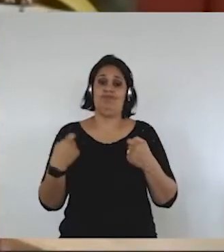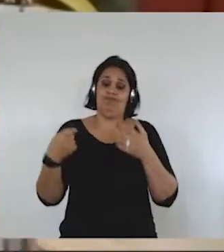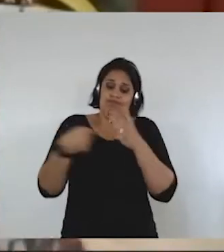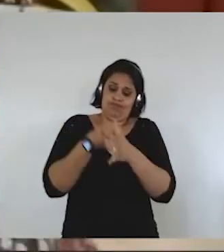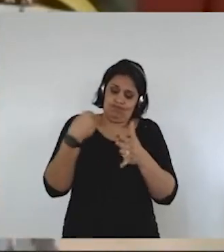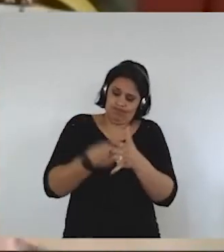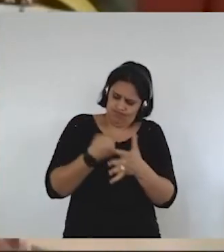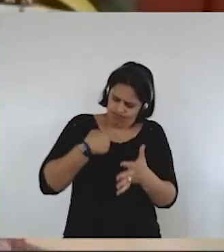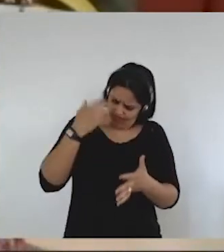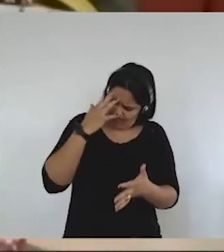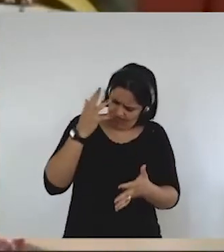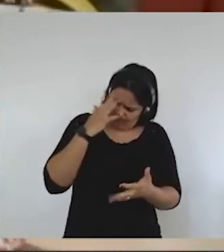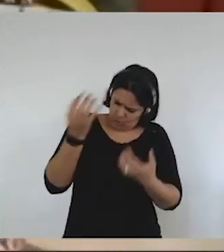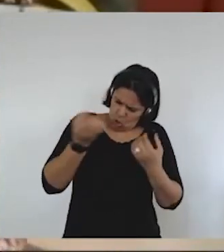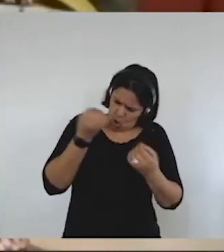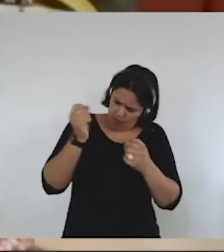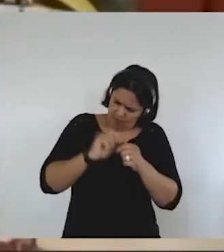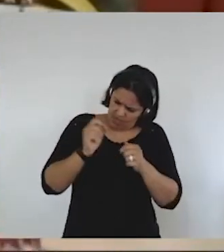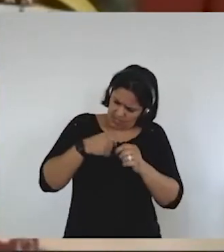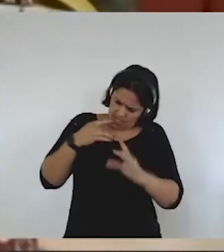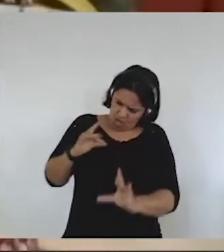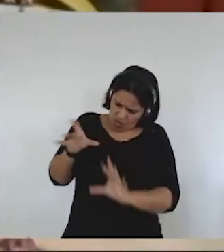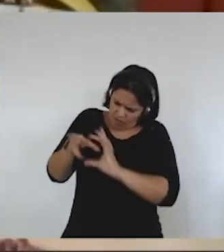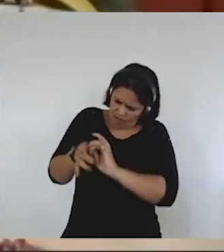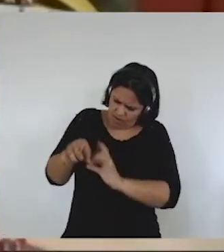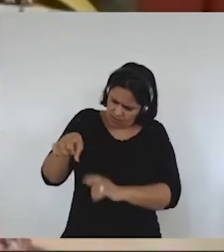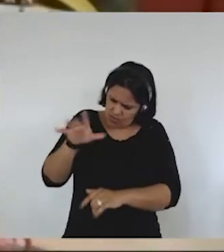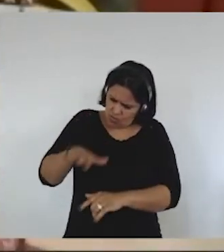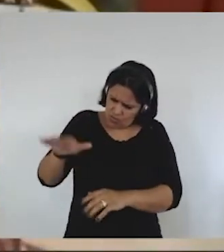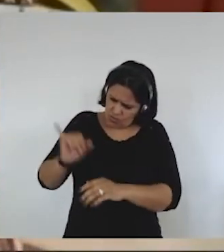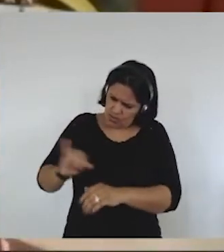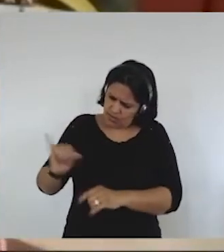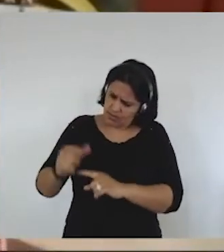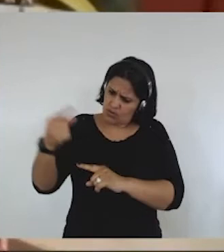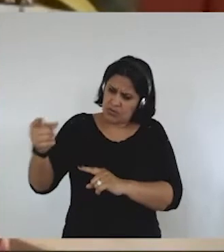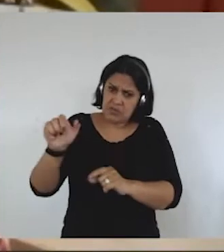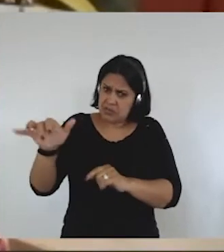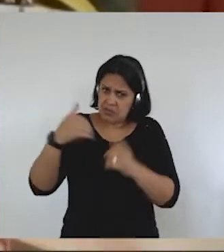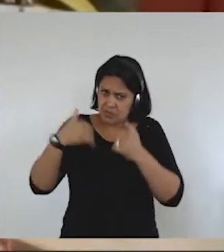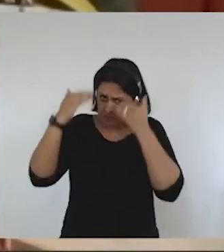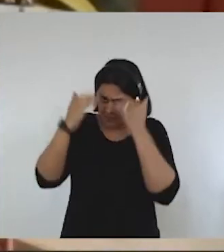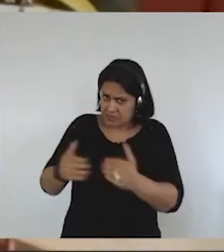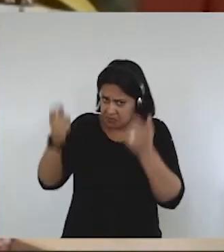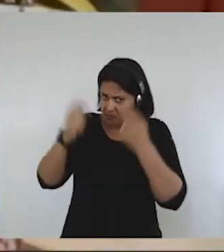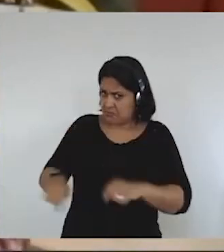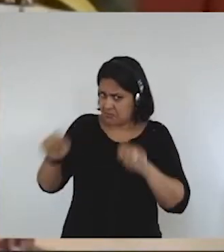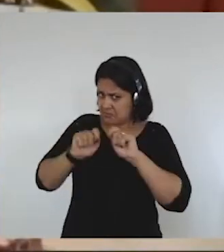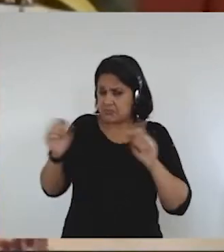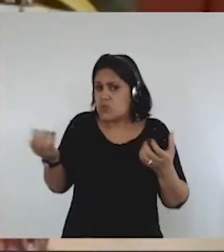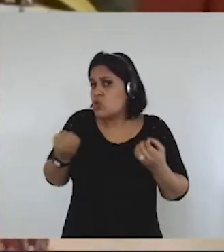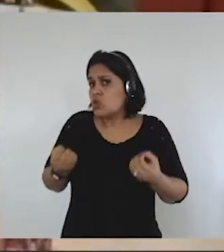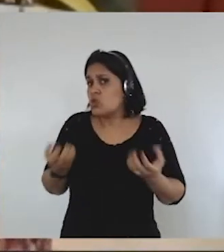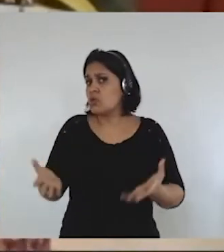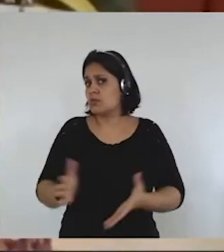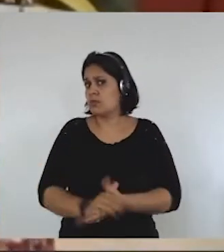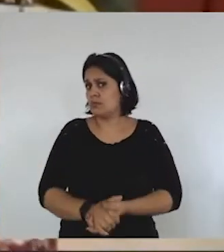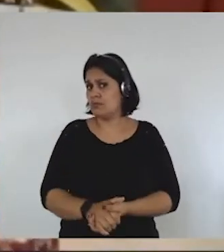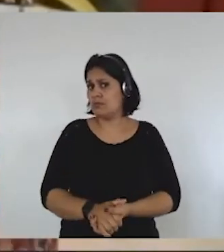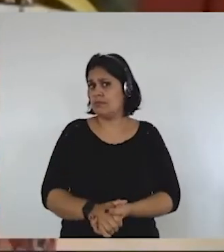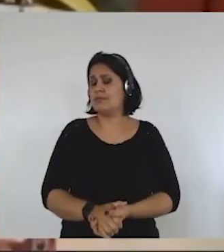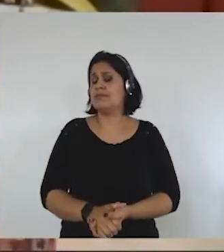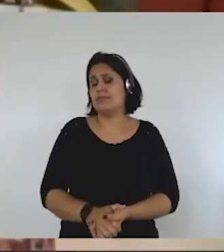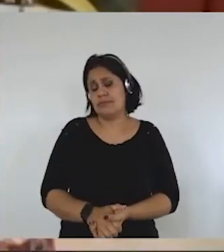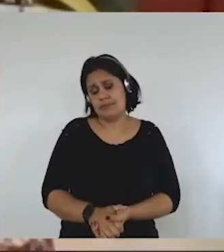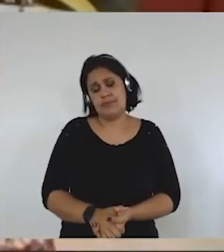questionamentos, né? Até que ponto vale a pena eu me vincular a um organismo internacional se não tenho a intenção de cumprir, né, com o que